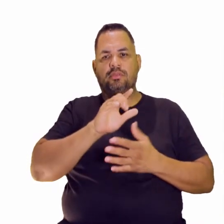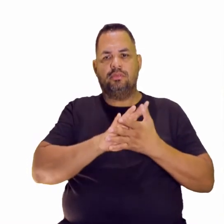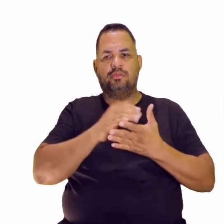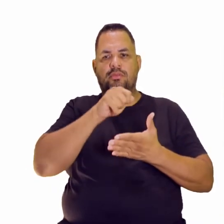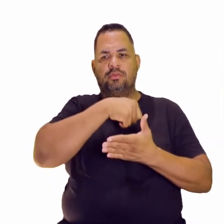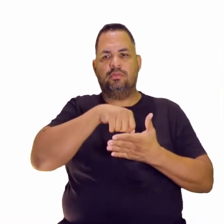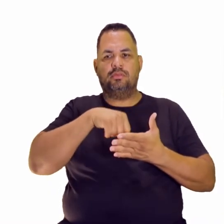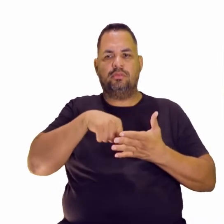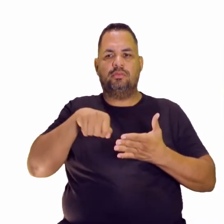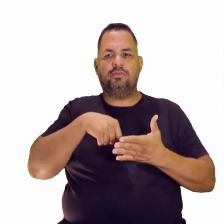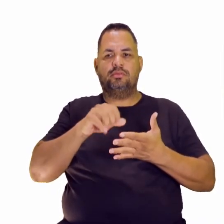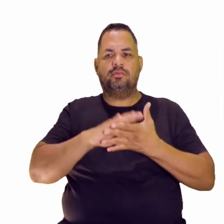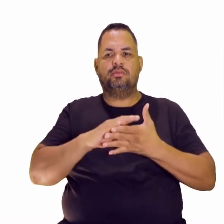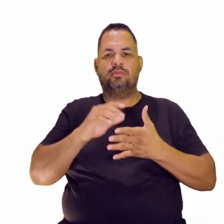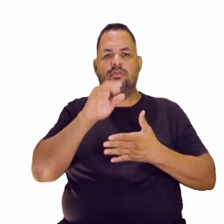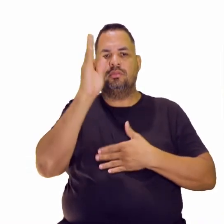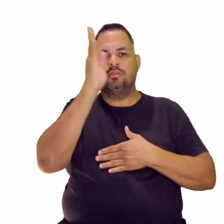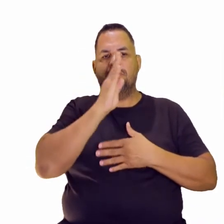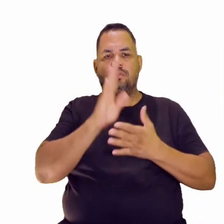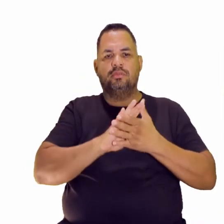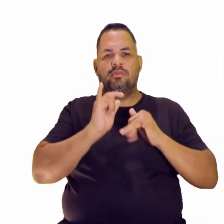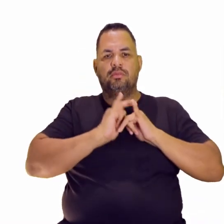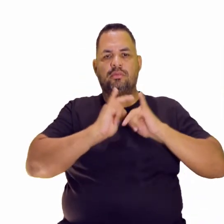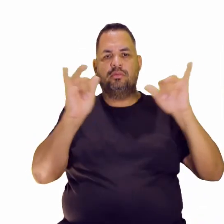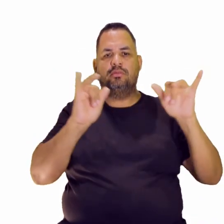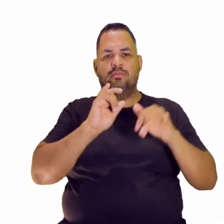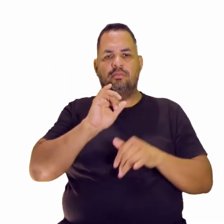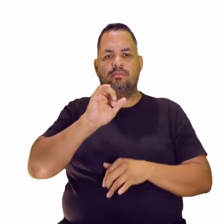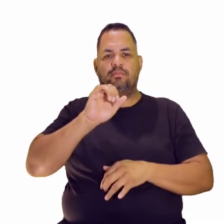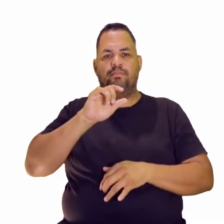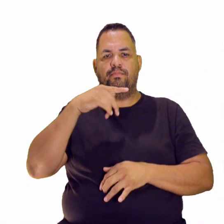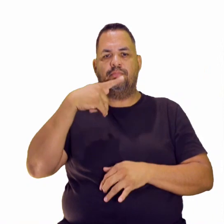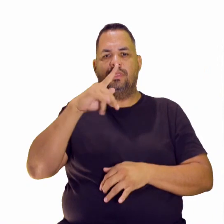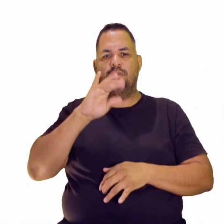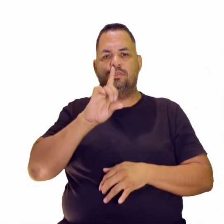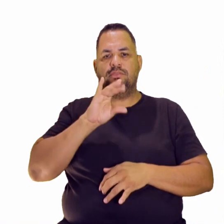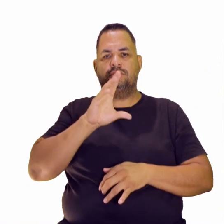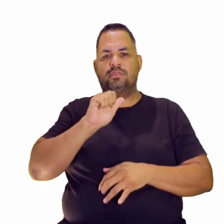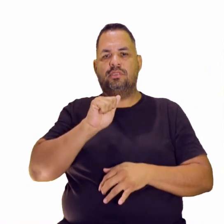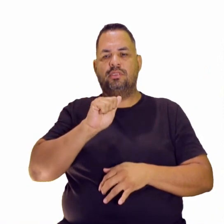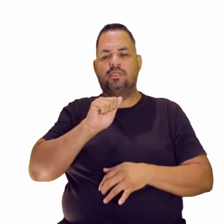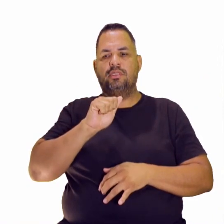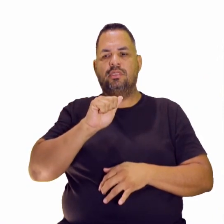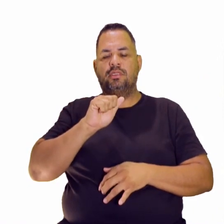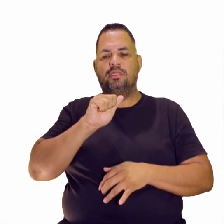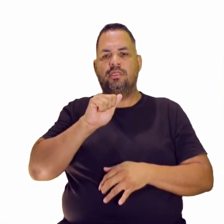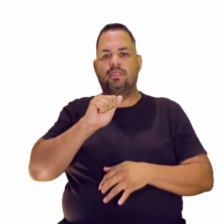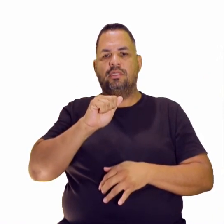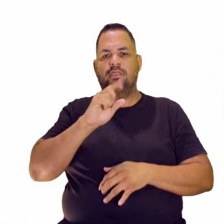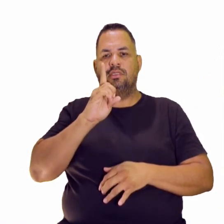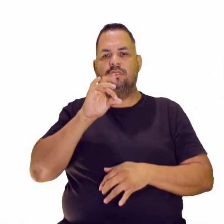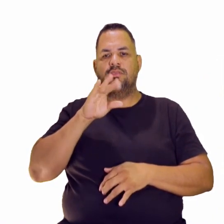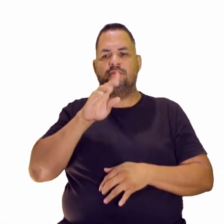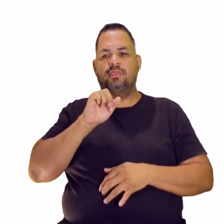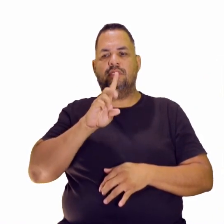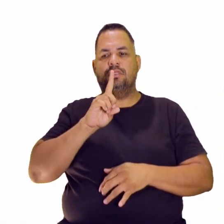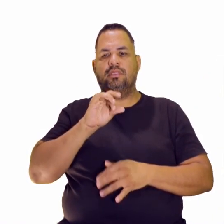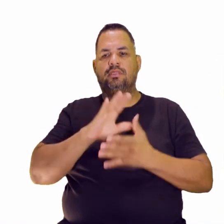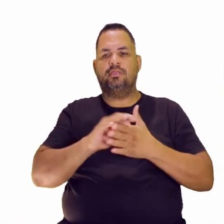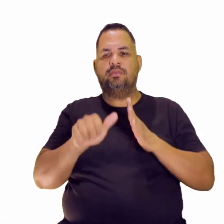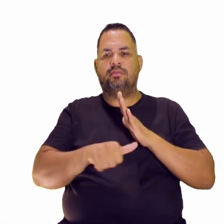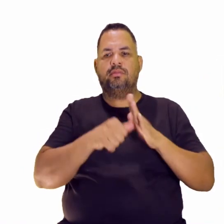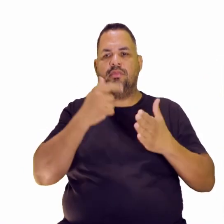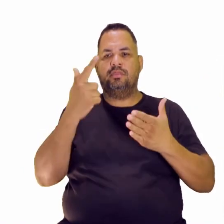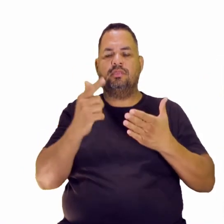escritor brasileiro que publicou Pauliceia Desvairada, o primeiro livro de poemas na